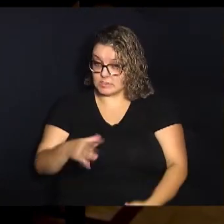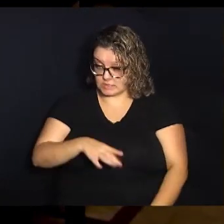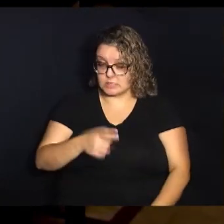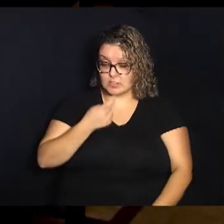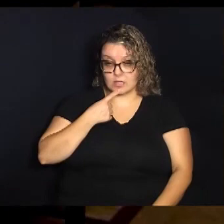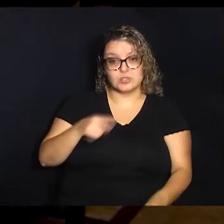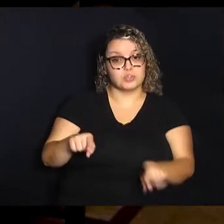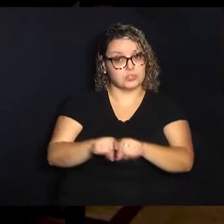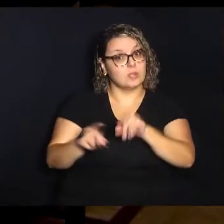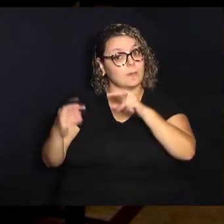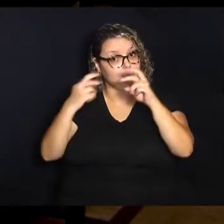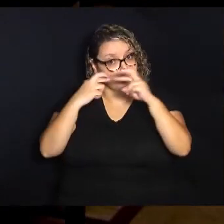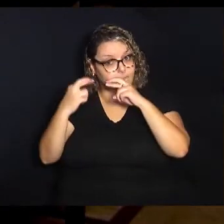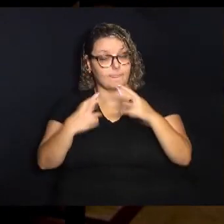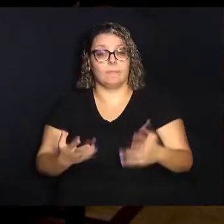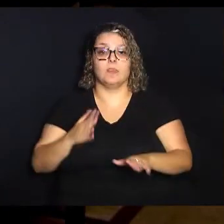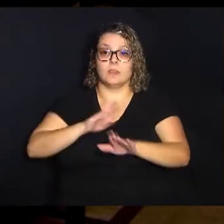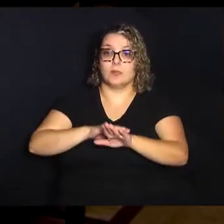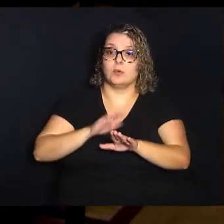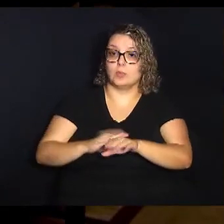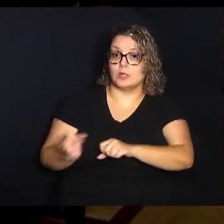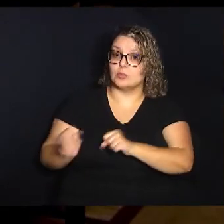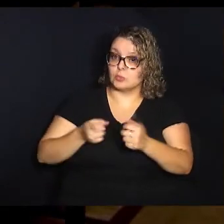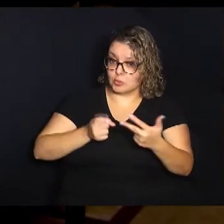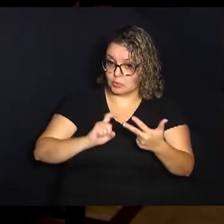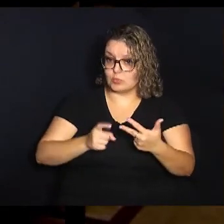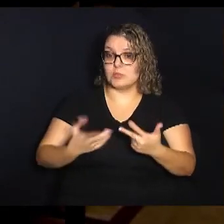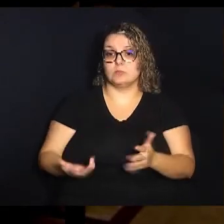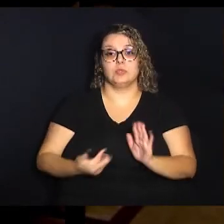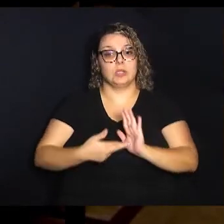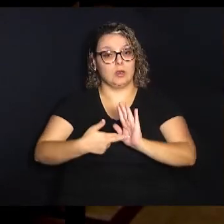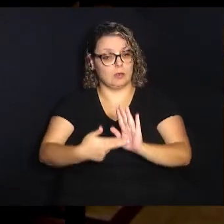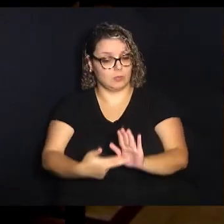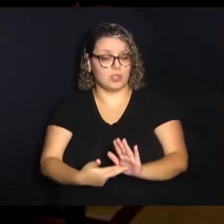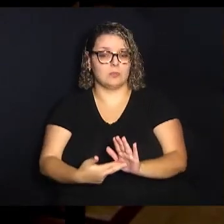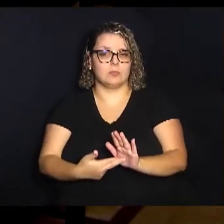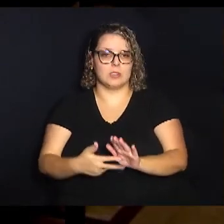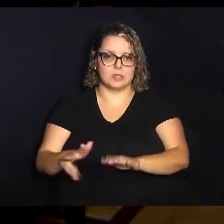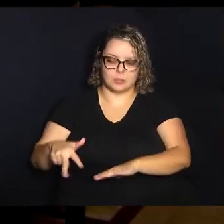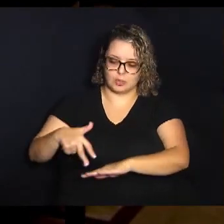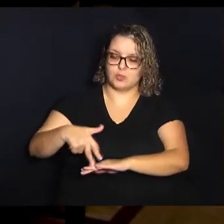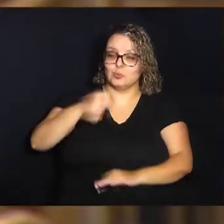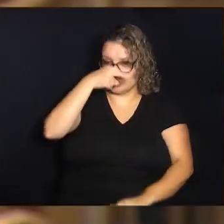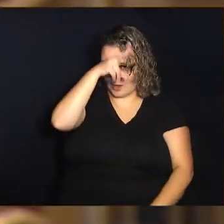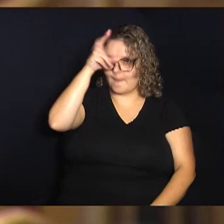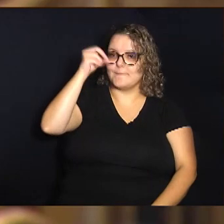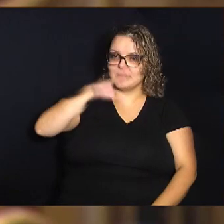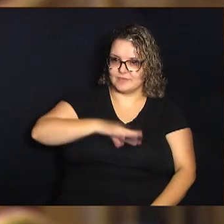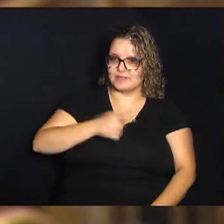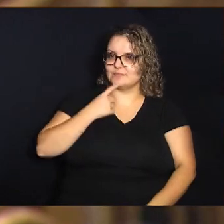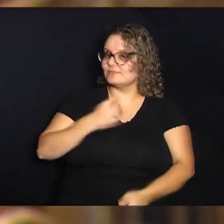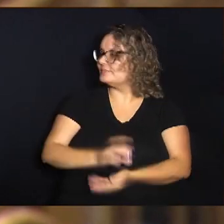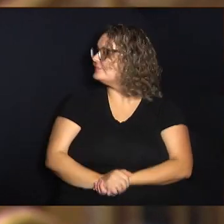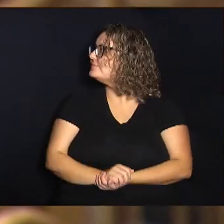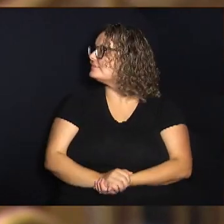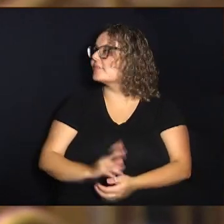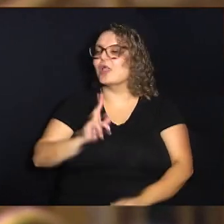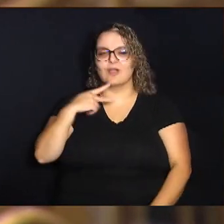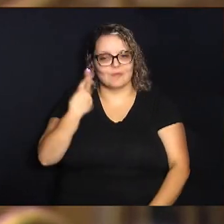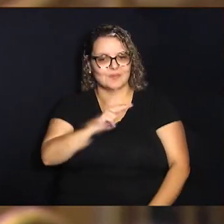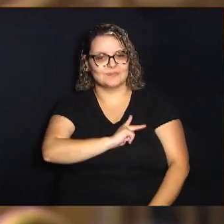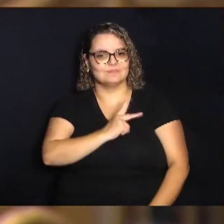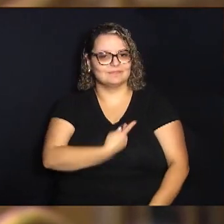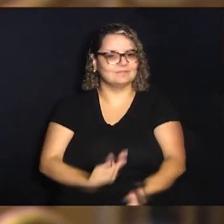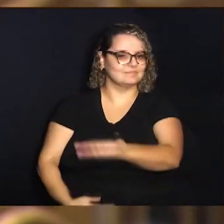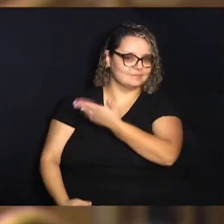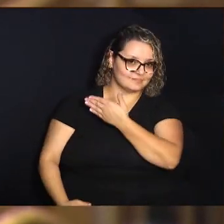de fiscalizar os atos do Poder Executivo, representado pela figura do prefeito da cidade. O vereador Paulo Haddad simulou